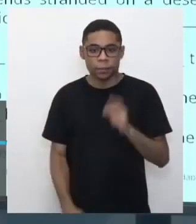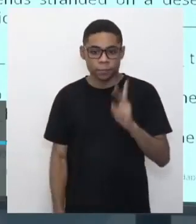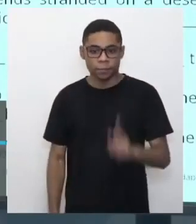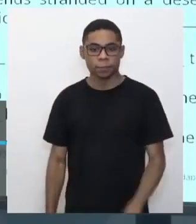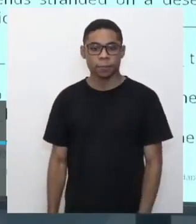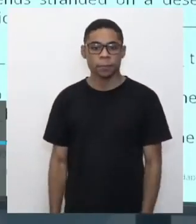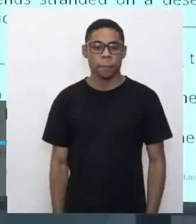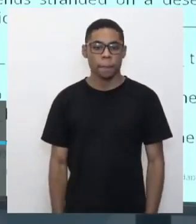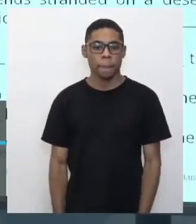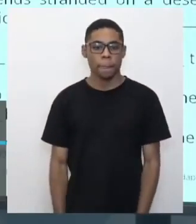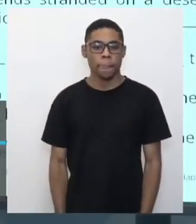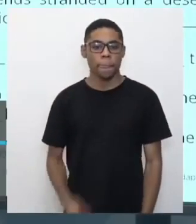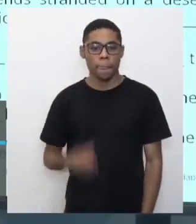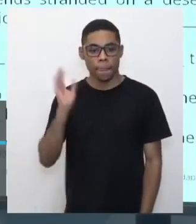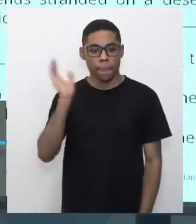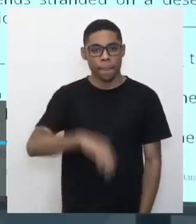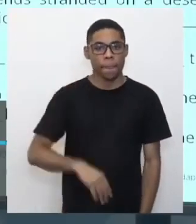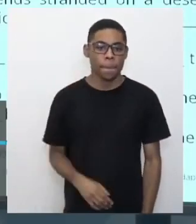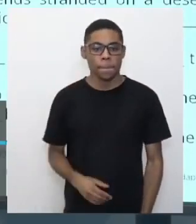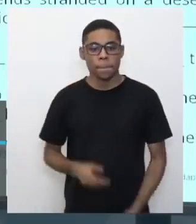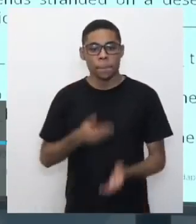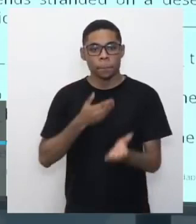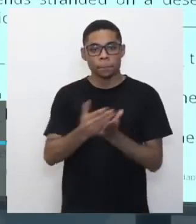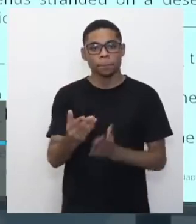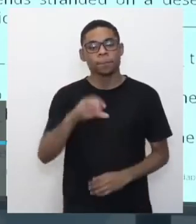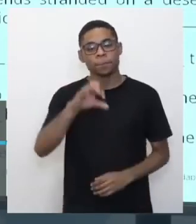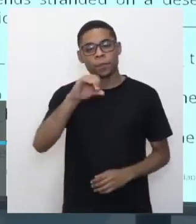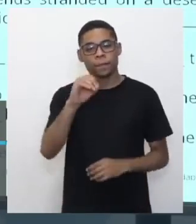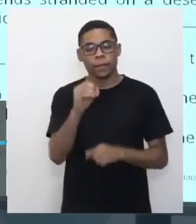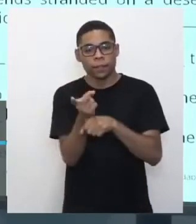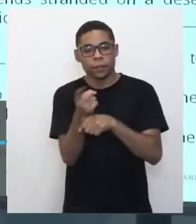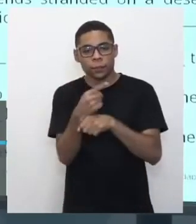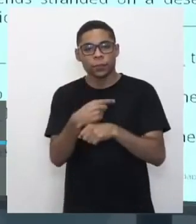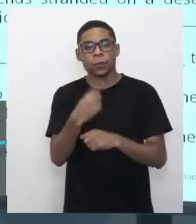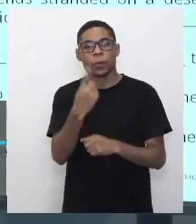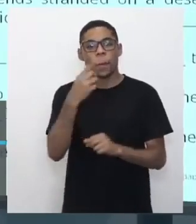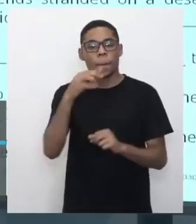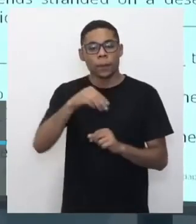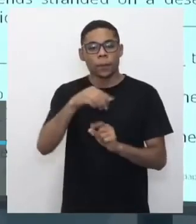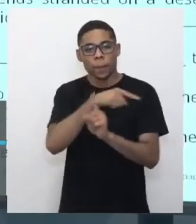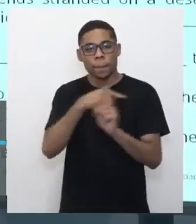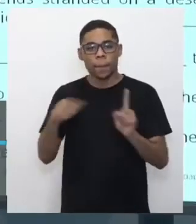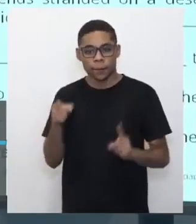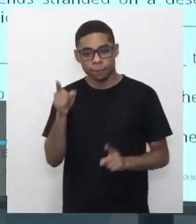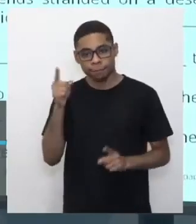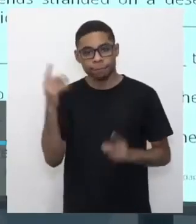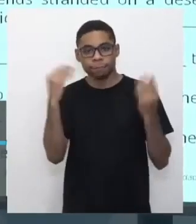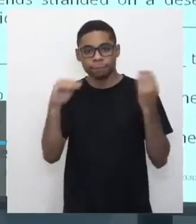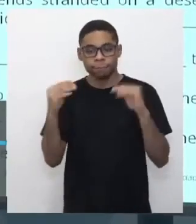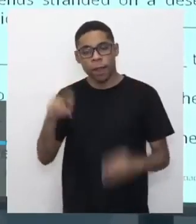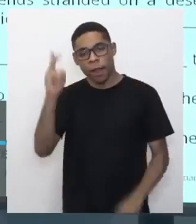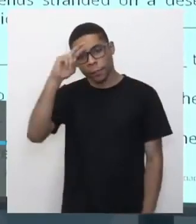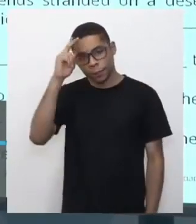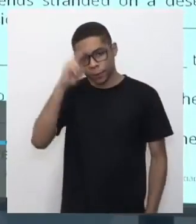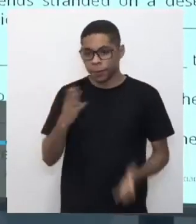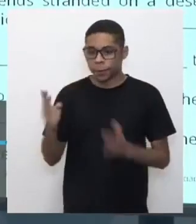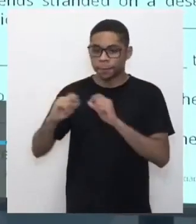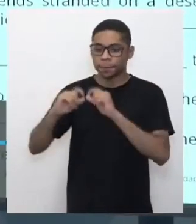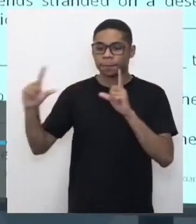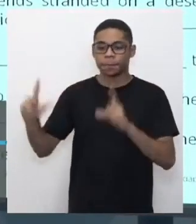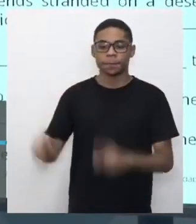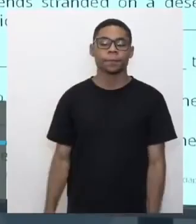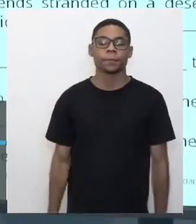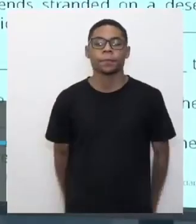ok? Vamos lá, 90 seconds, 90 segundos aí para vocês completarem a historinha que está aparecendo na tela para vocês